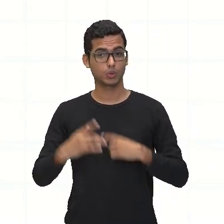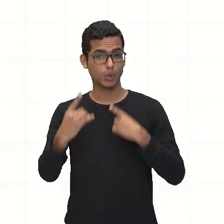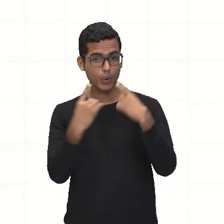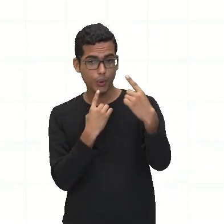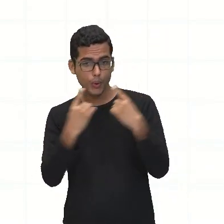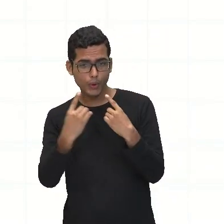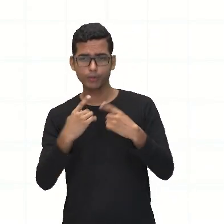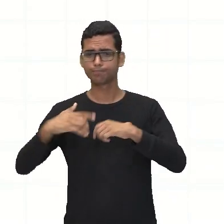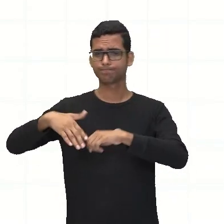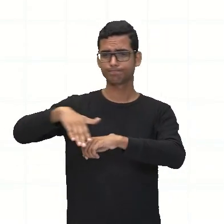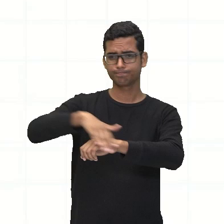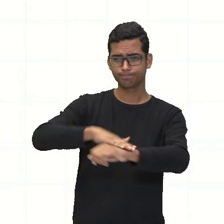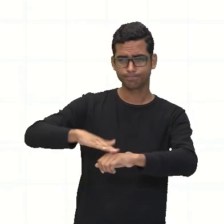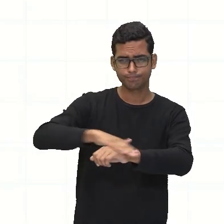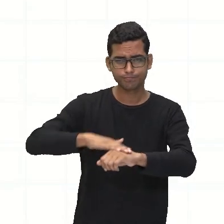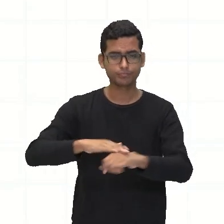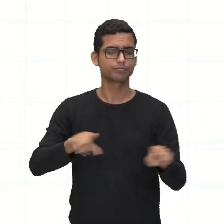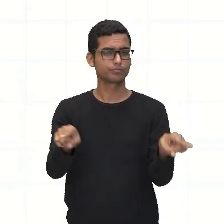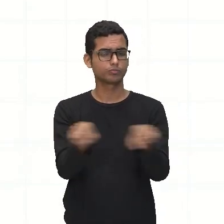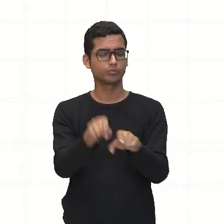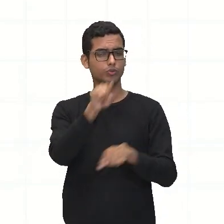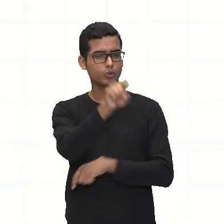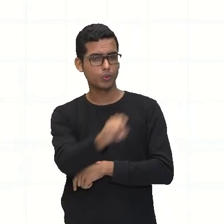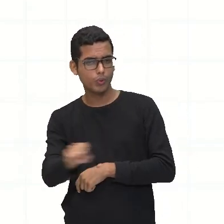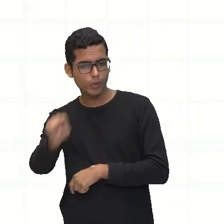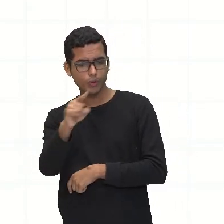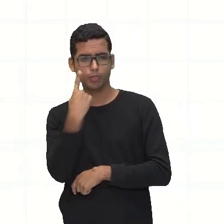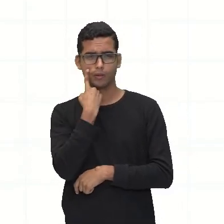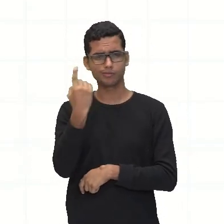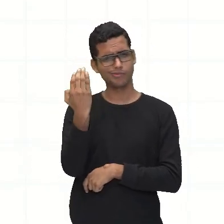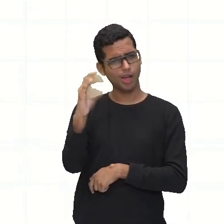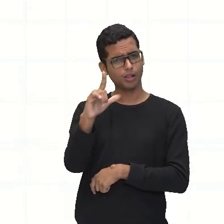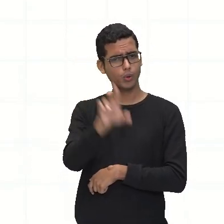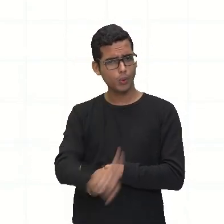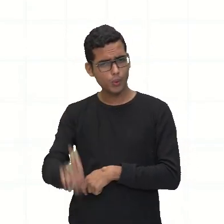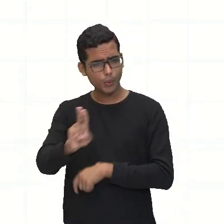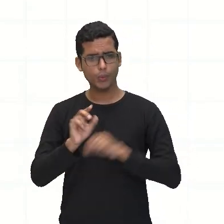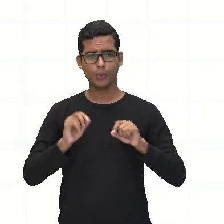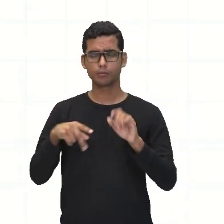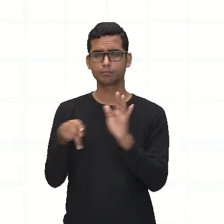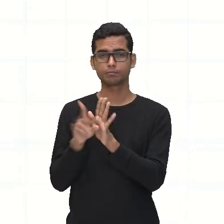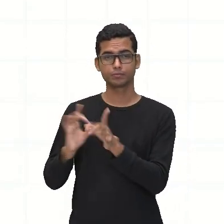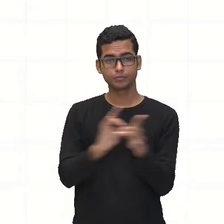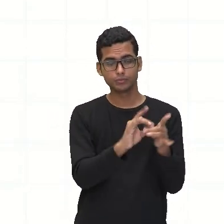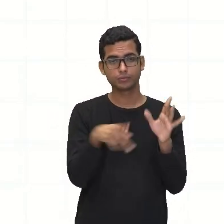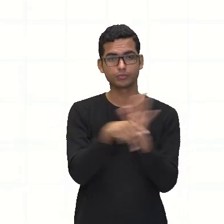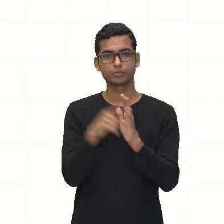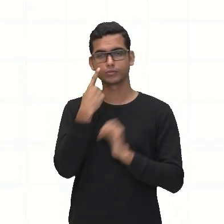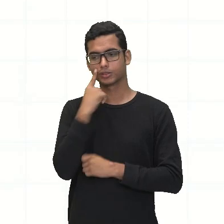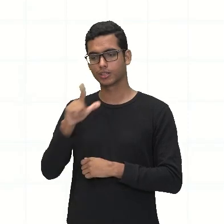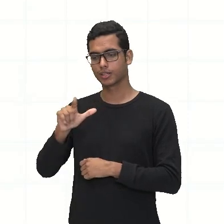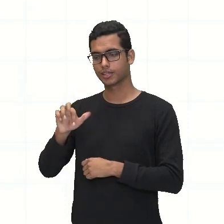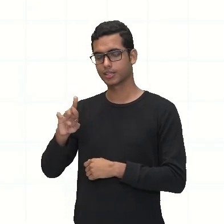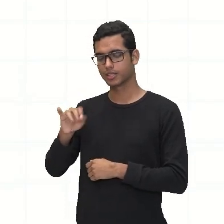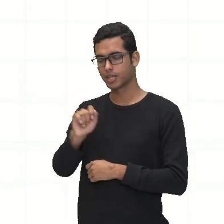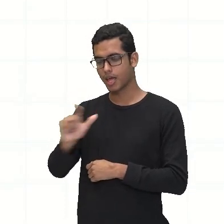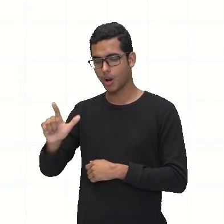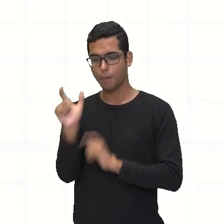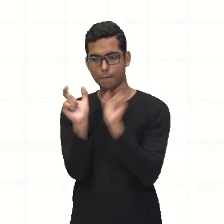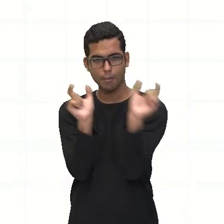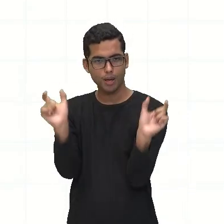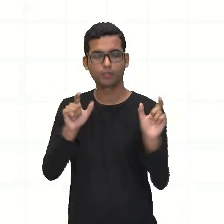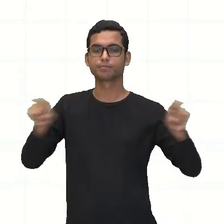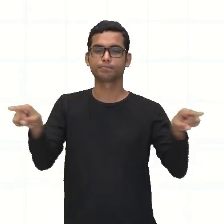quando conversa, você, obviamente, está utilizando sentido literal para as palavras, aquele